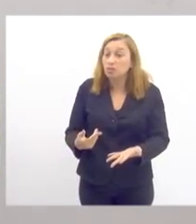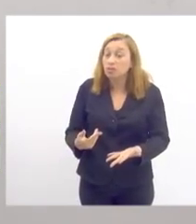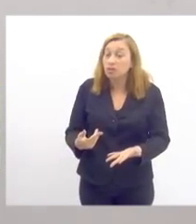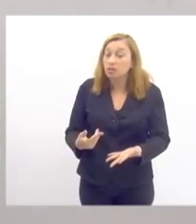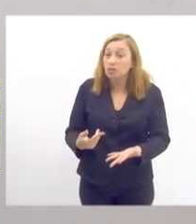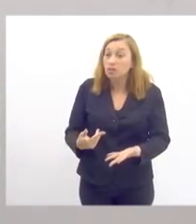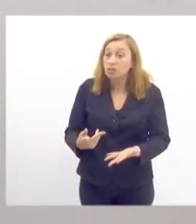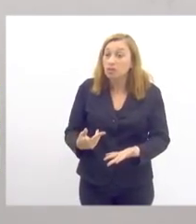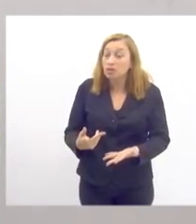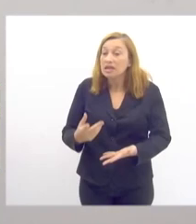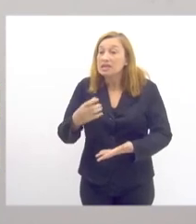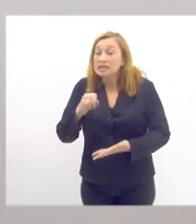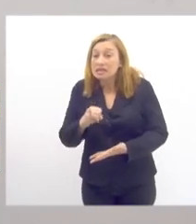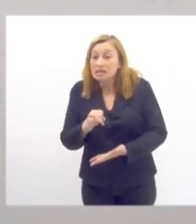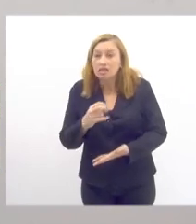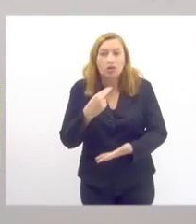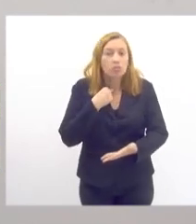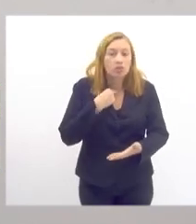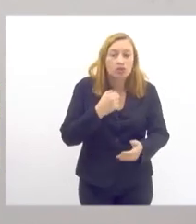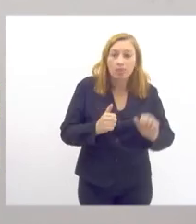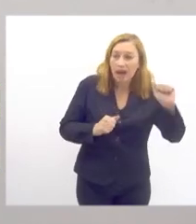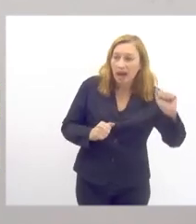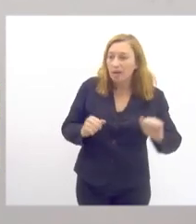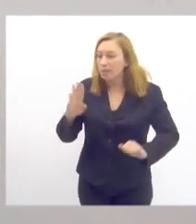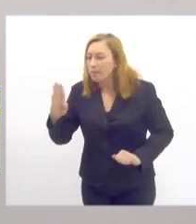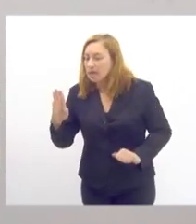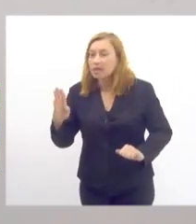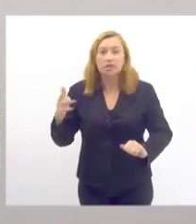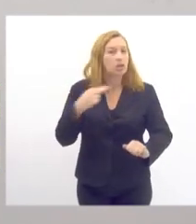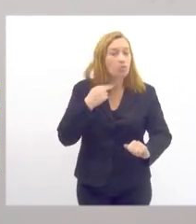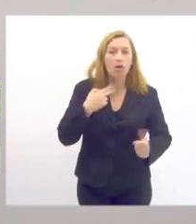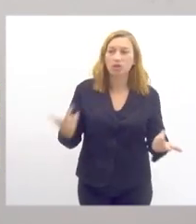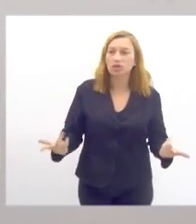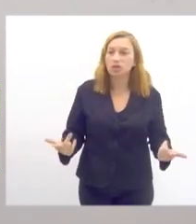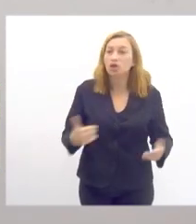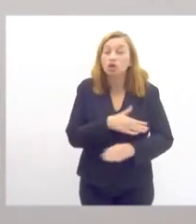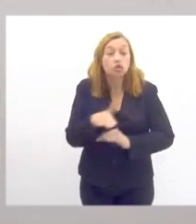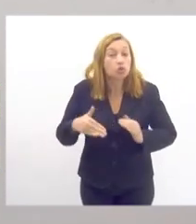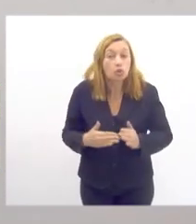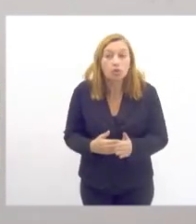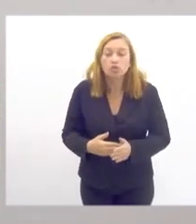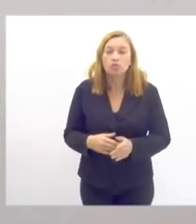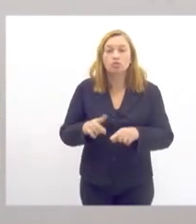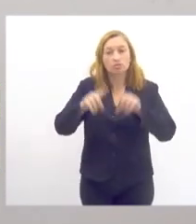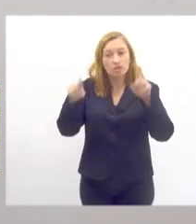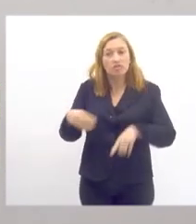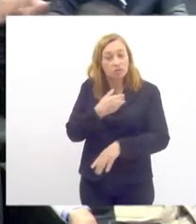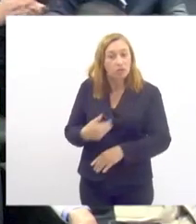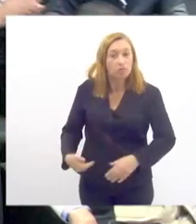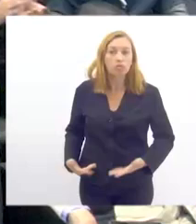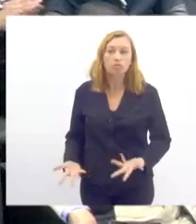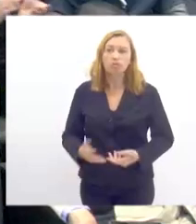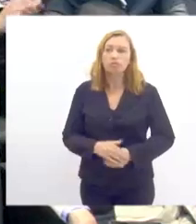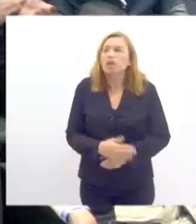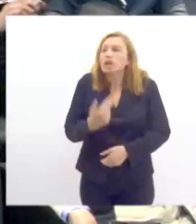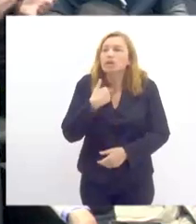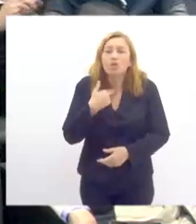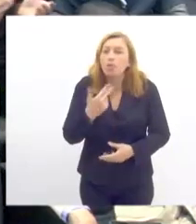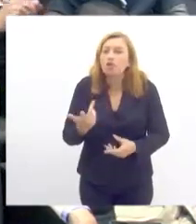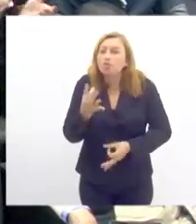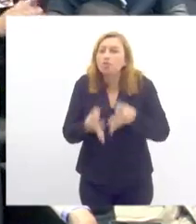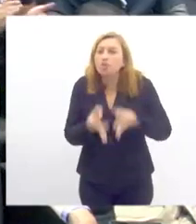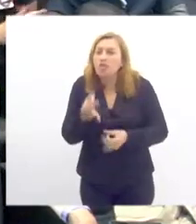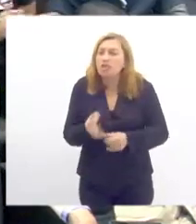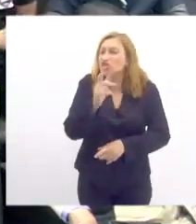Porque se não podia para A, não pode para B. Nós somos todos servidores. Não podemos ter um